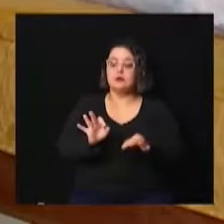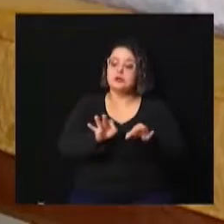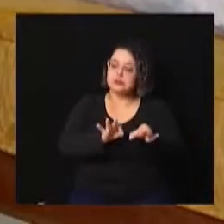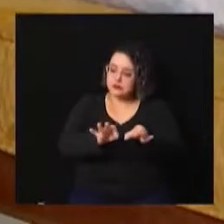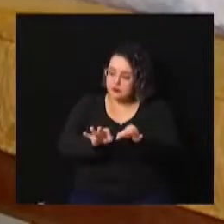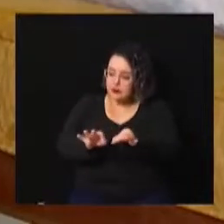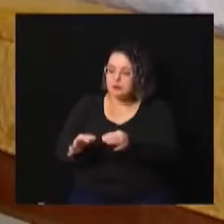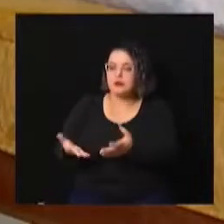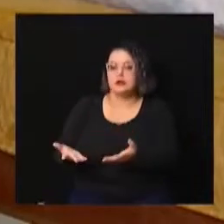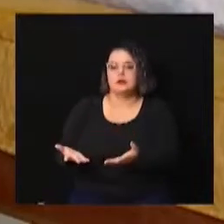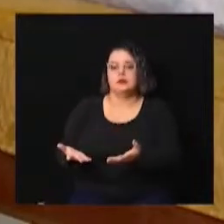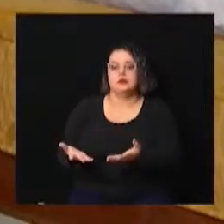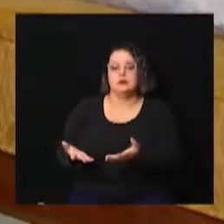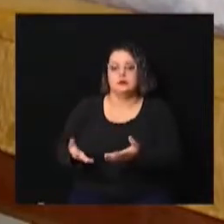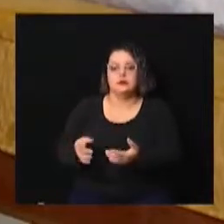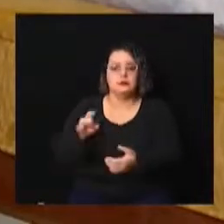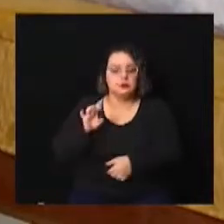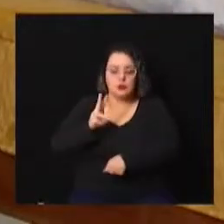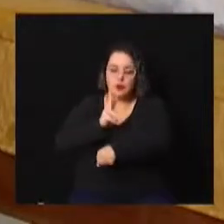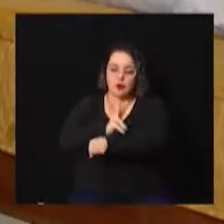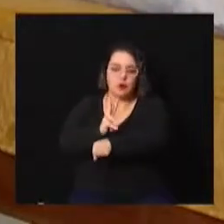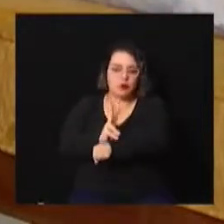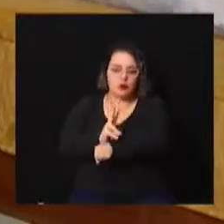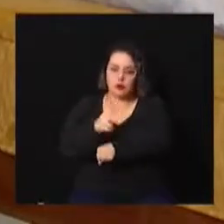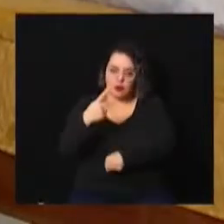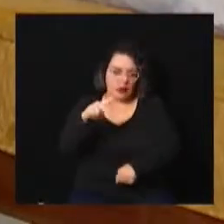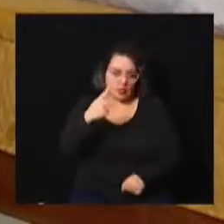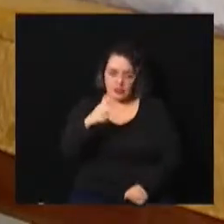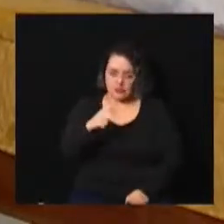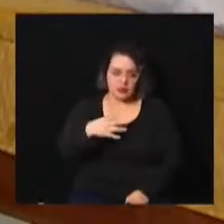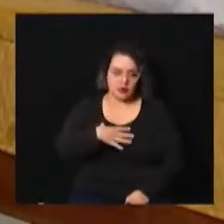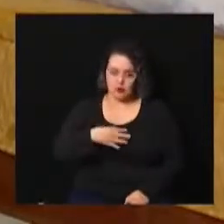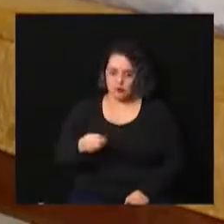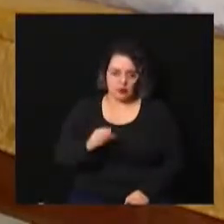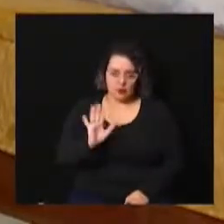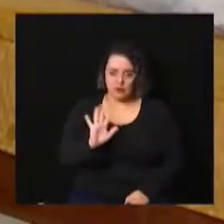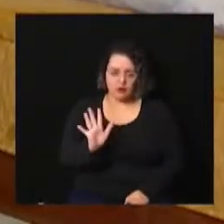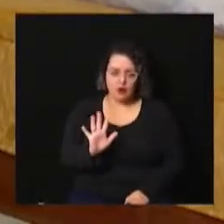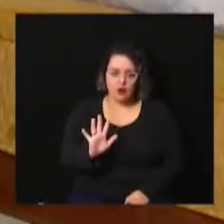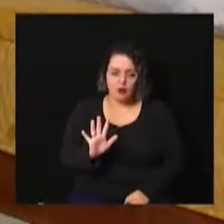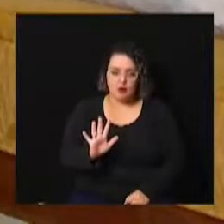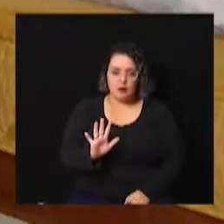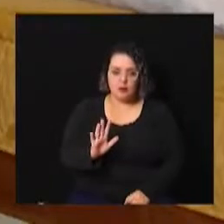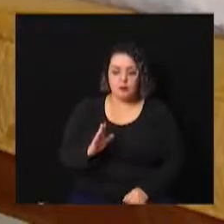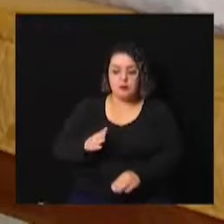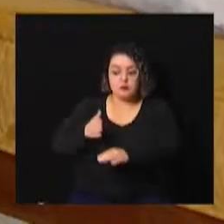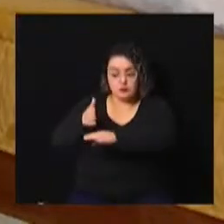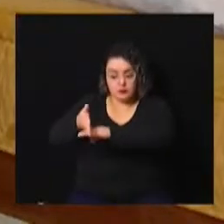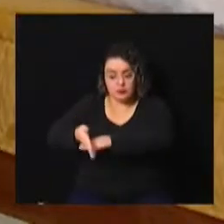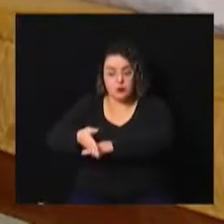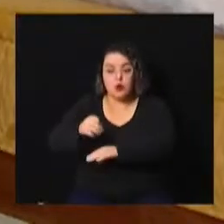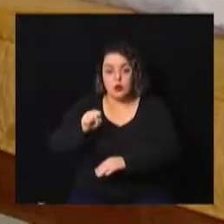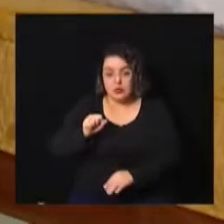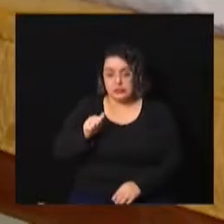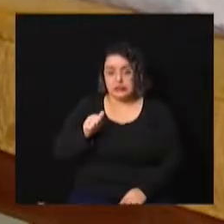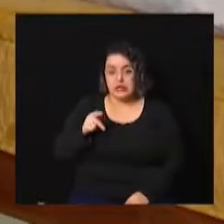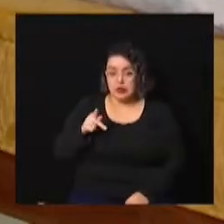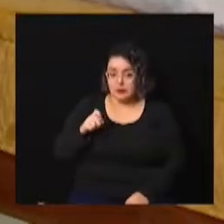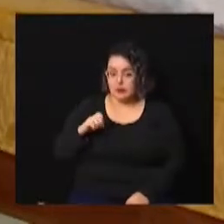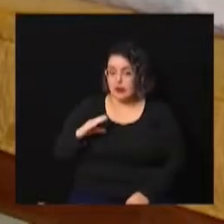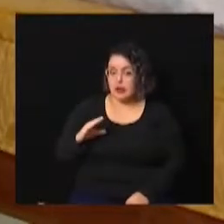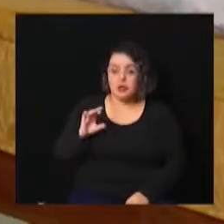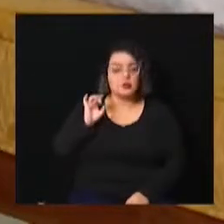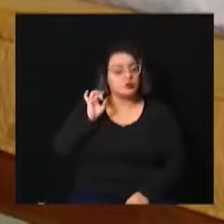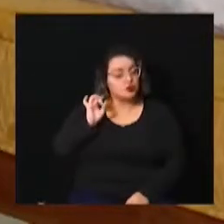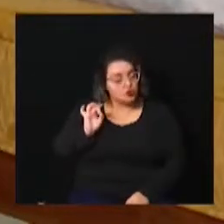preparando, que você só está cuidando, não é seu essa criança, não é sua. Desde que você entrou lá no Sapeca,